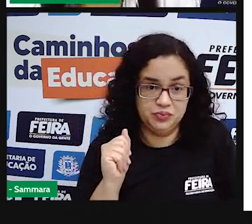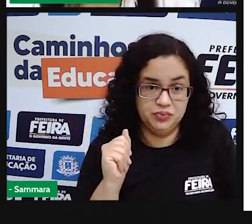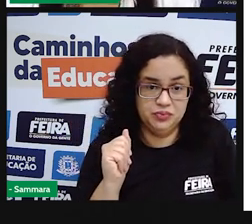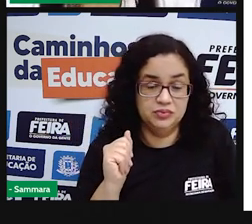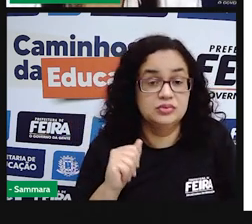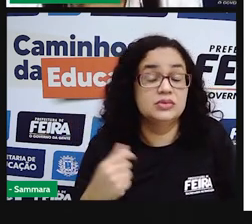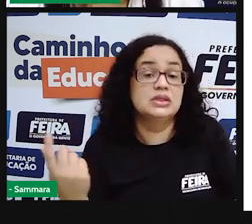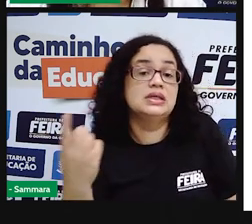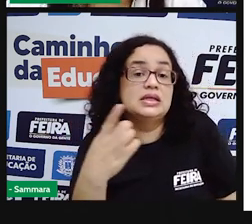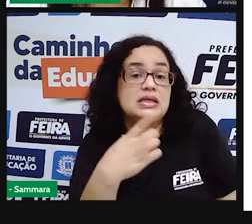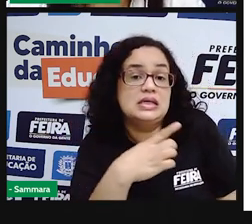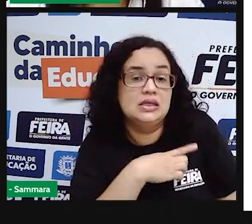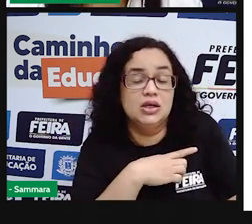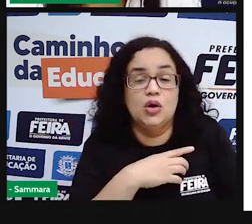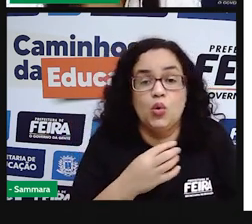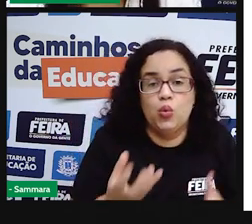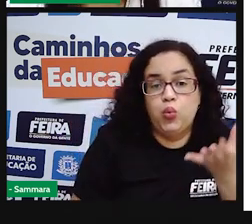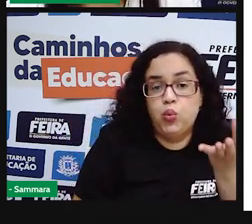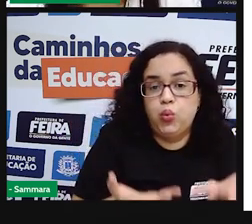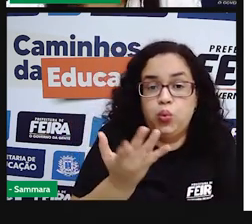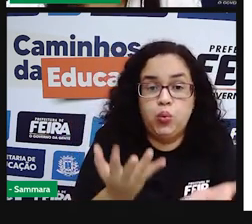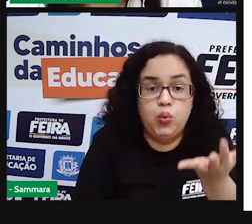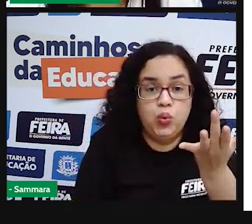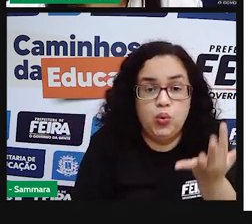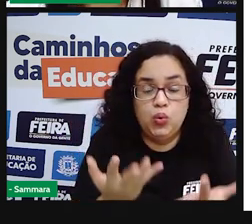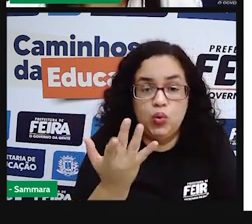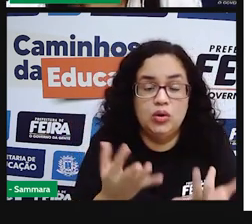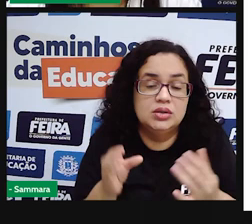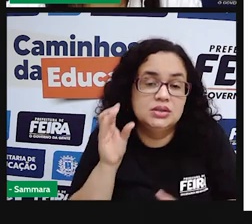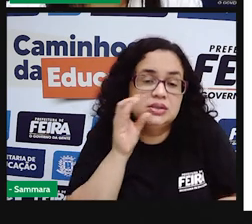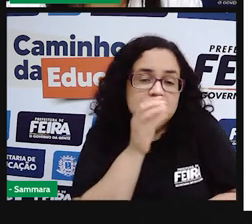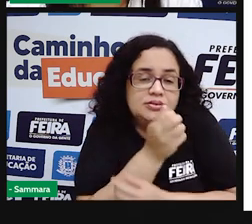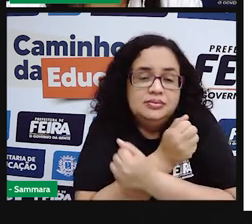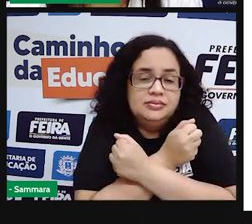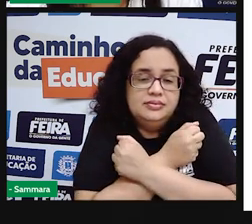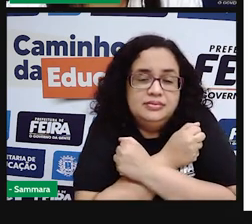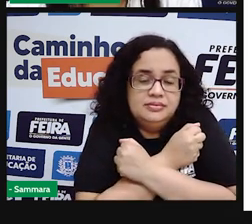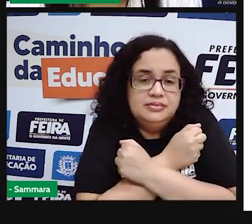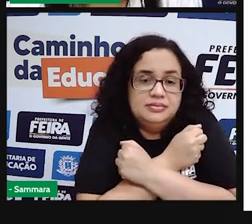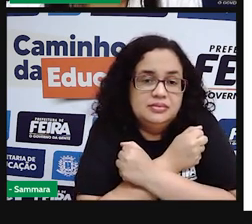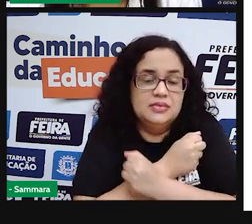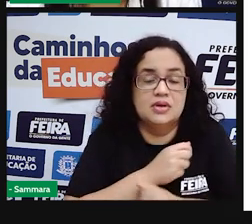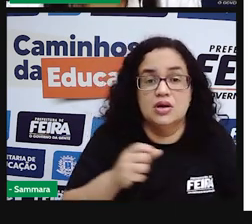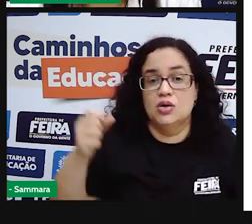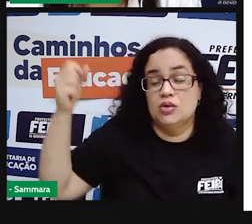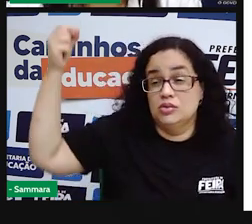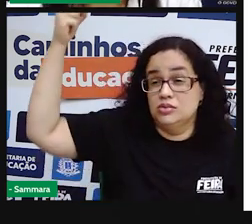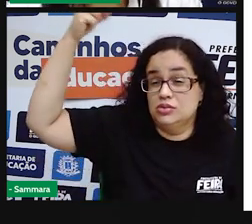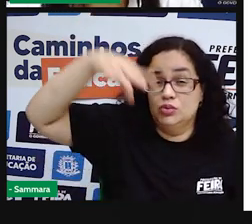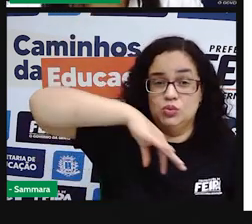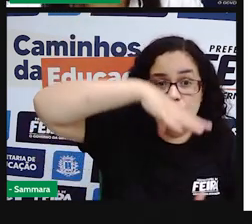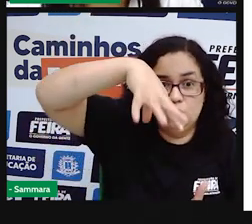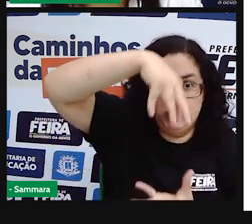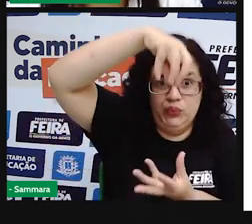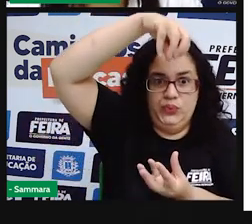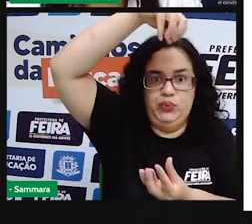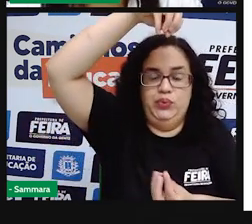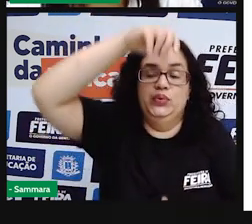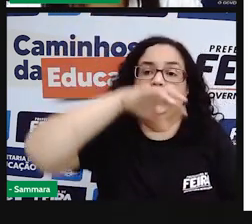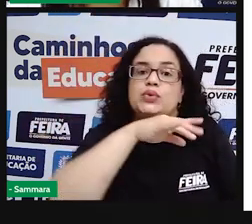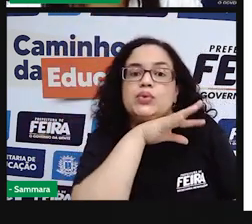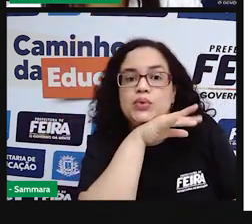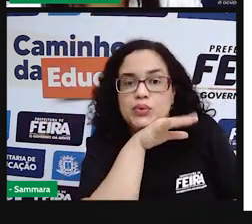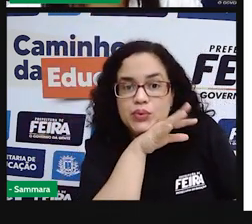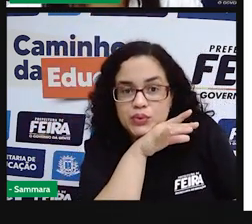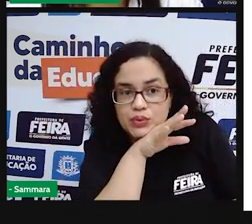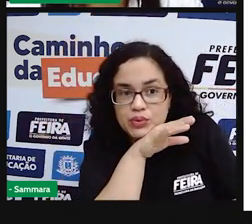Eles acendiam fogueiras para se aquecer e espantar os maus espíritos. E aí o